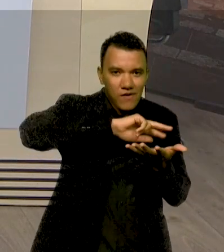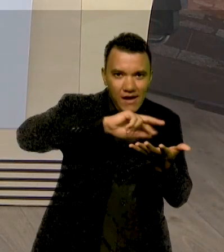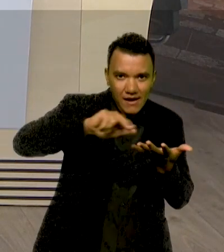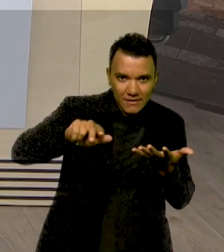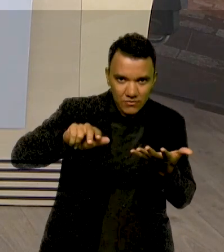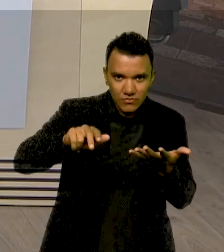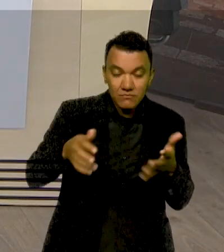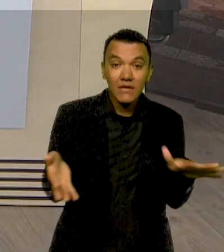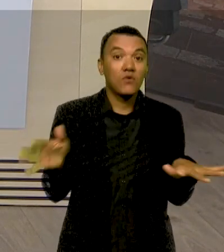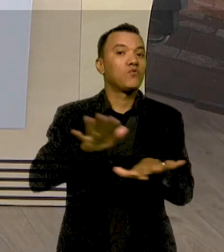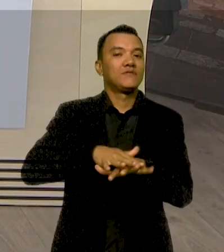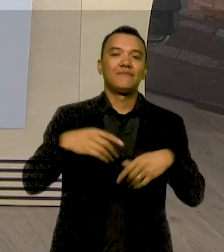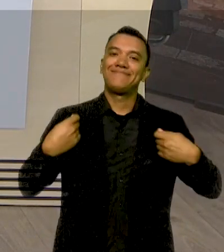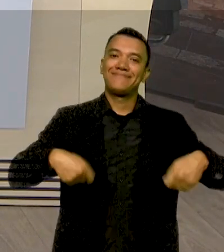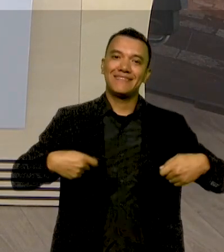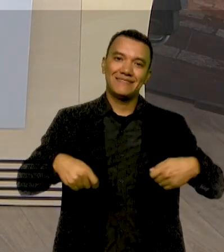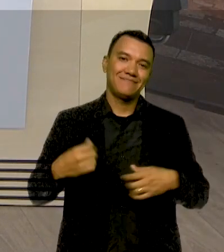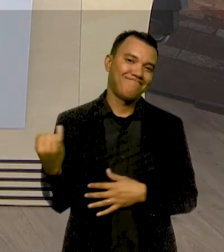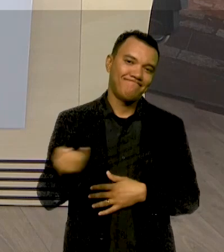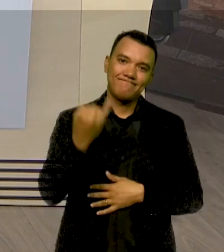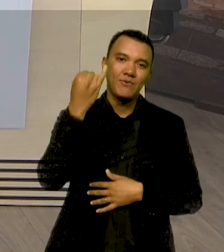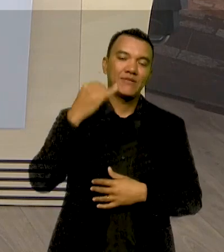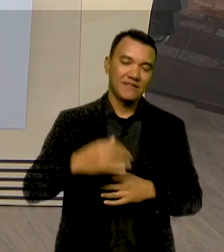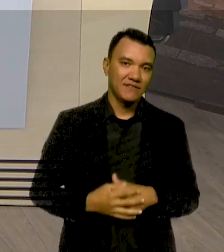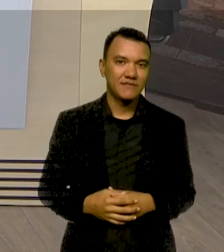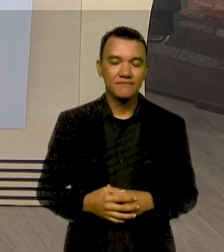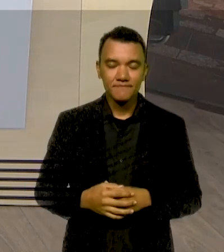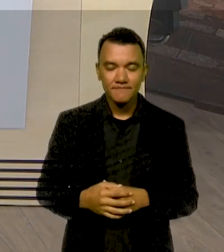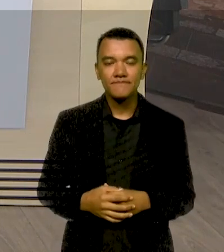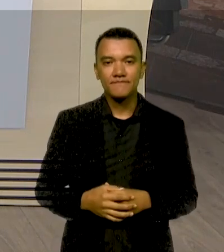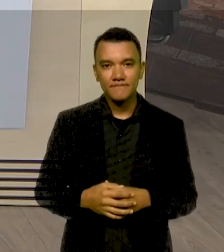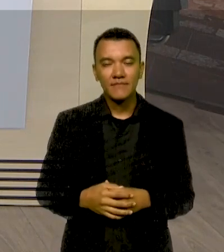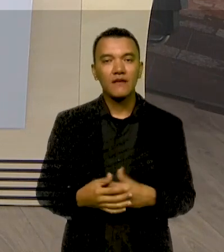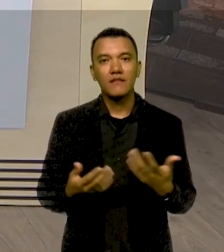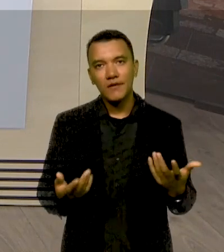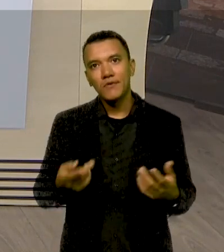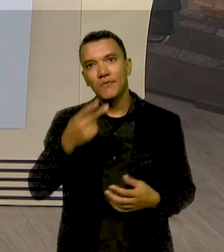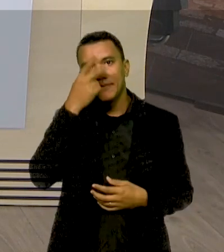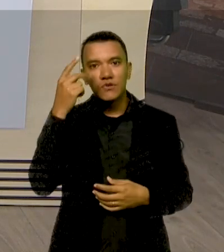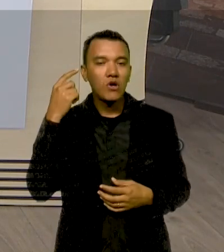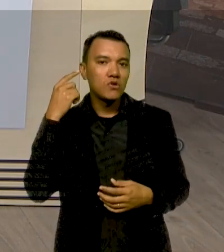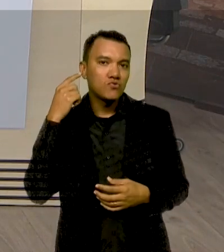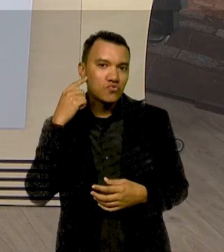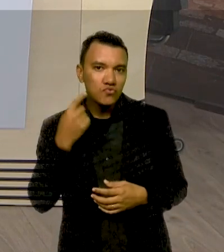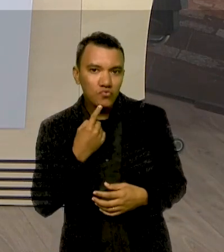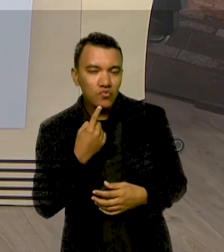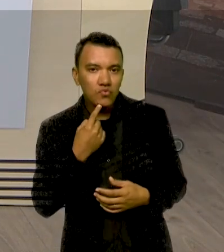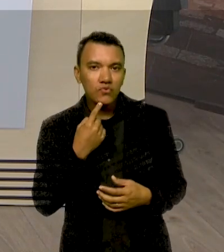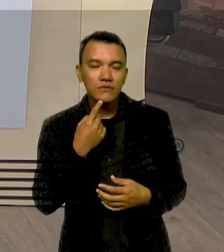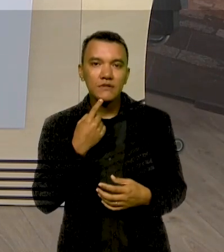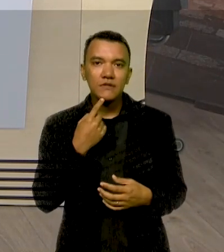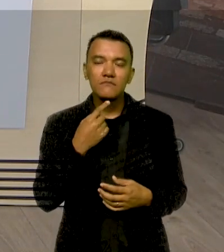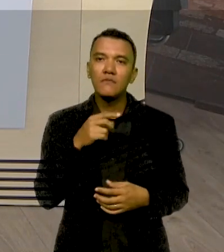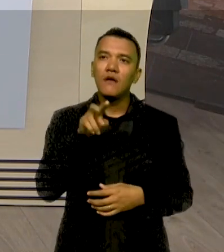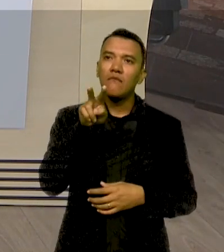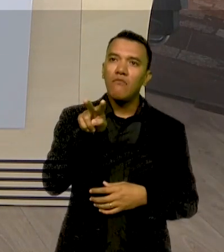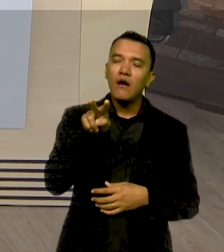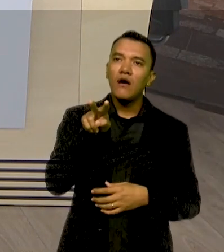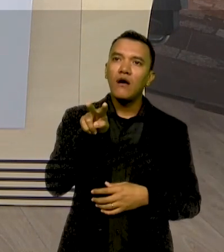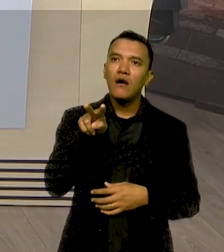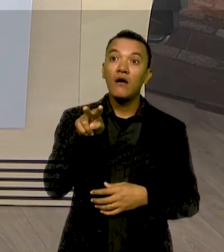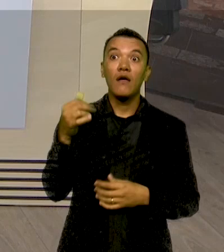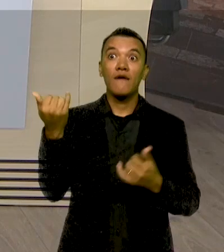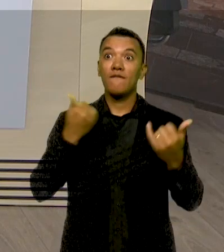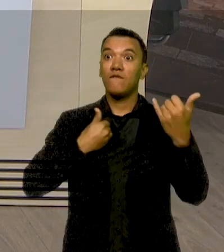que é fundamental para que a pessoa surda saiba, da mesma forma que o